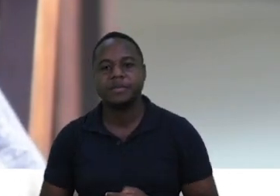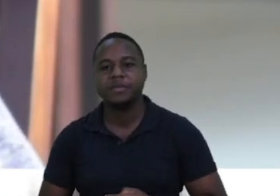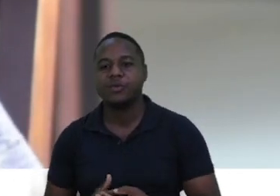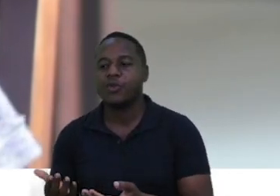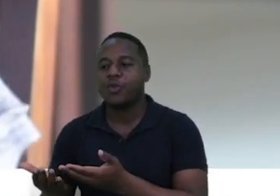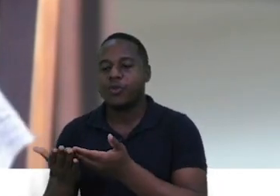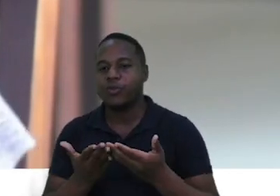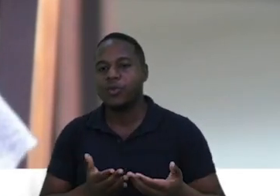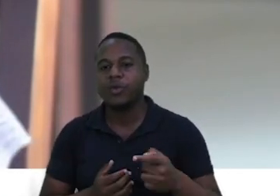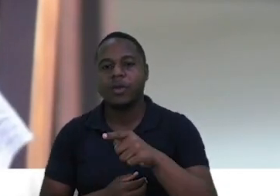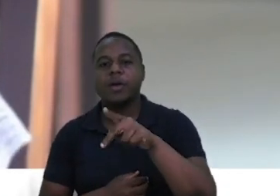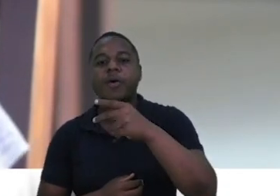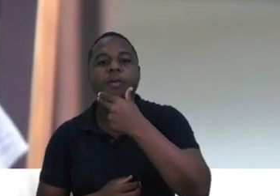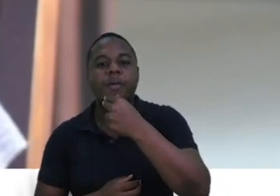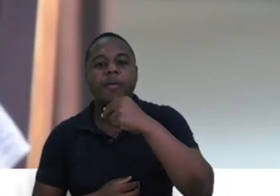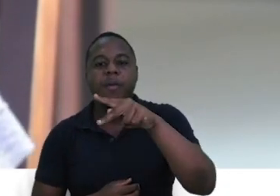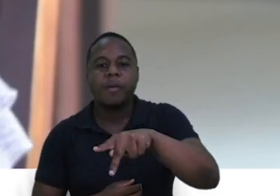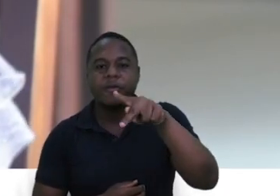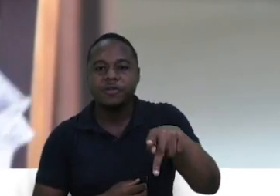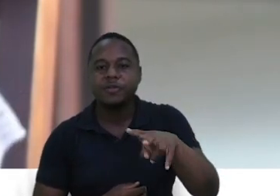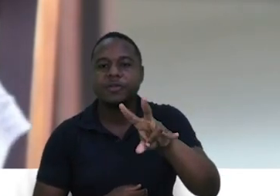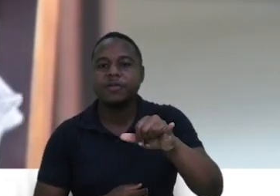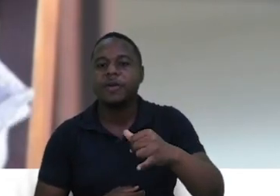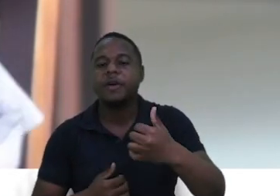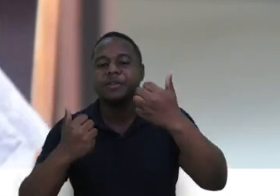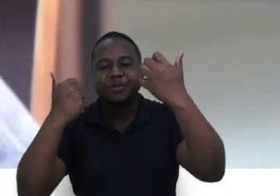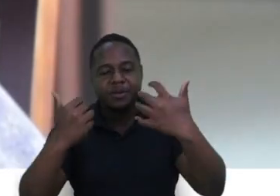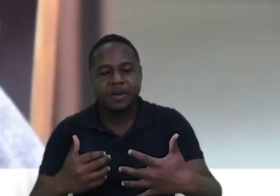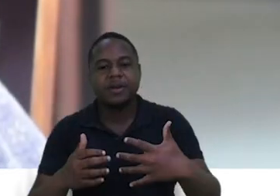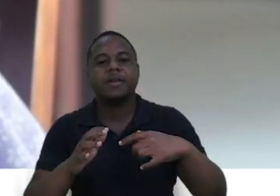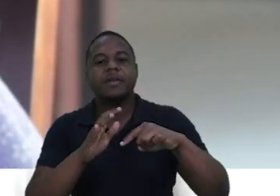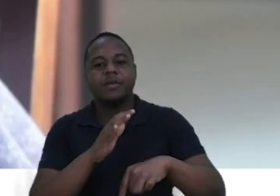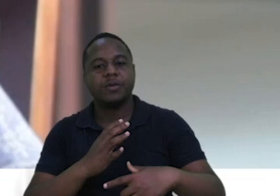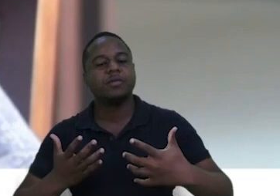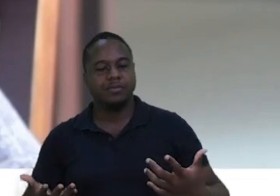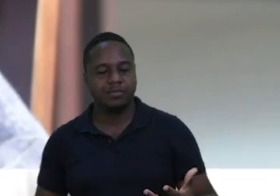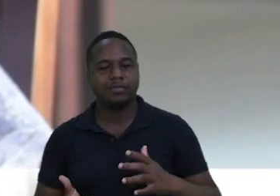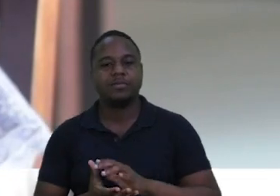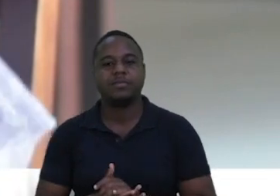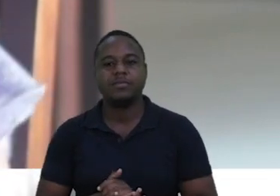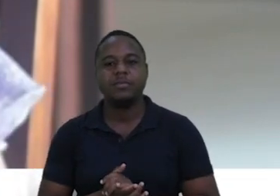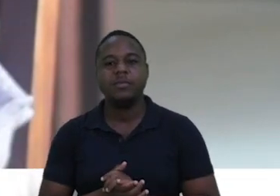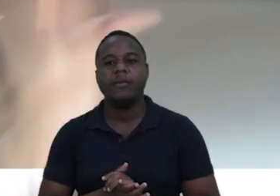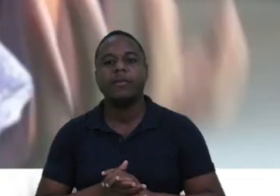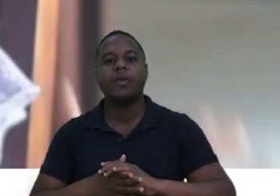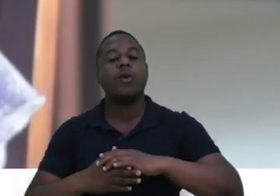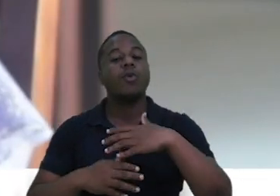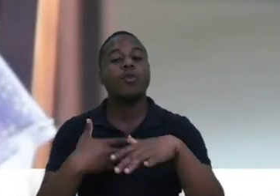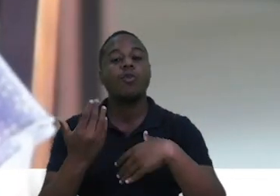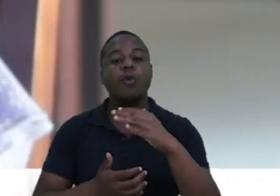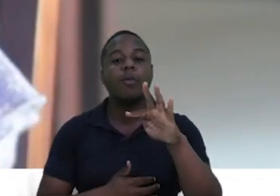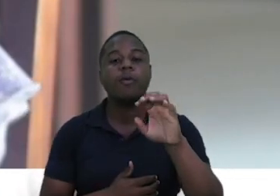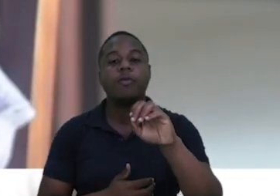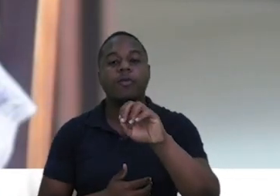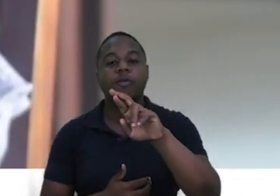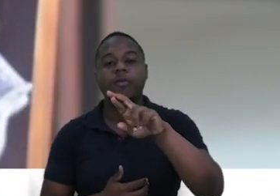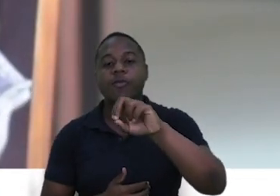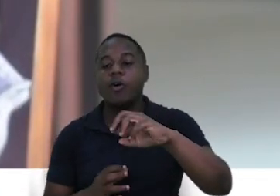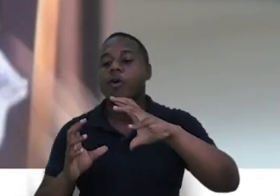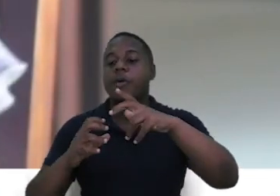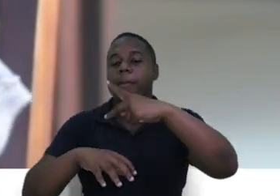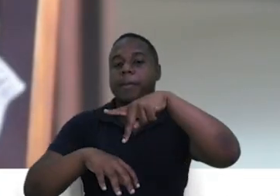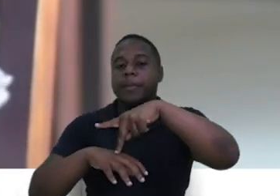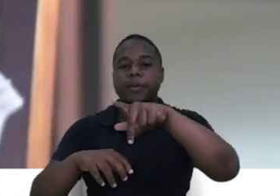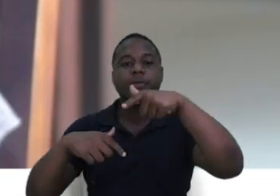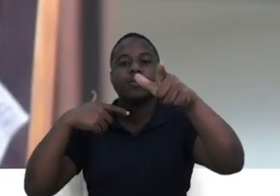o nosso professor para trazer mais ainda, de forma enriquecida, esse processo da internacionalização do gênero forró.